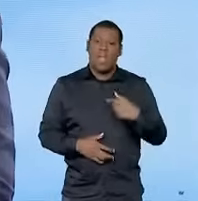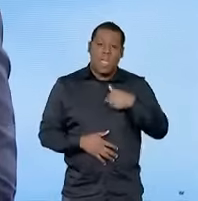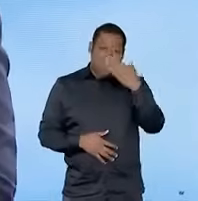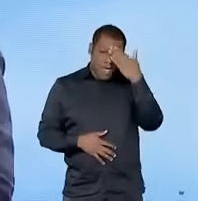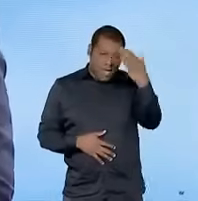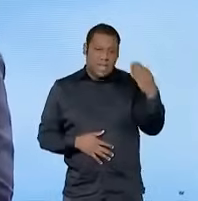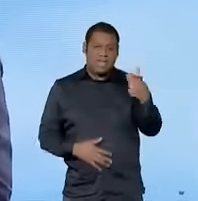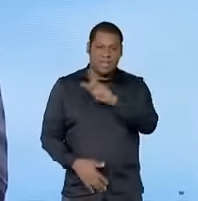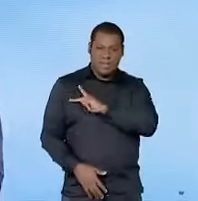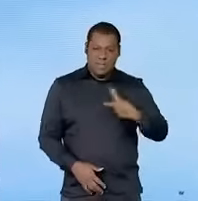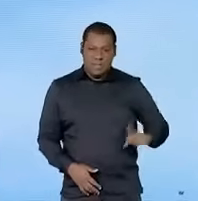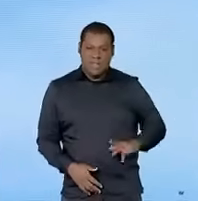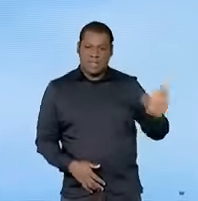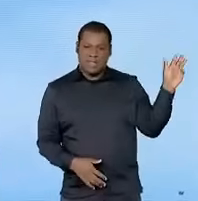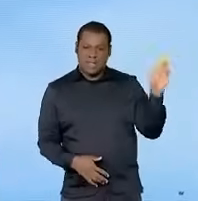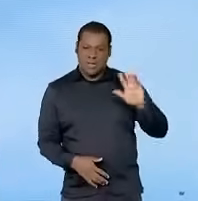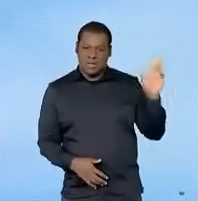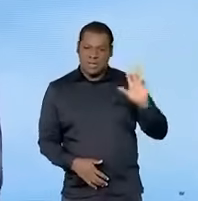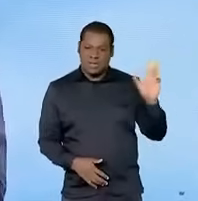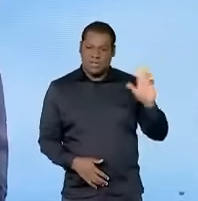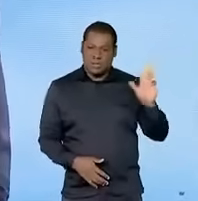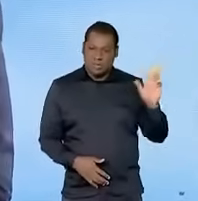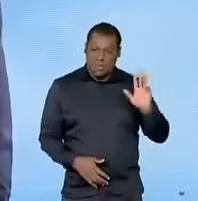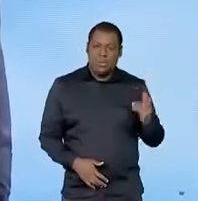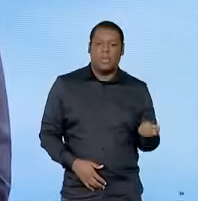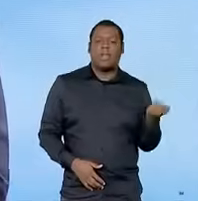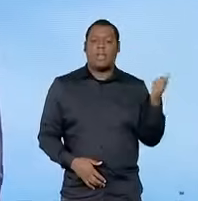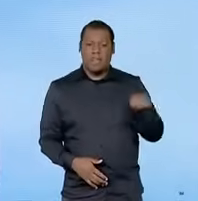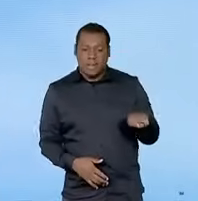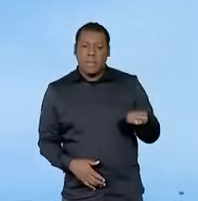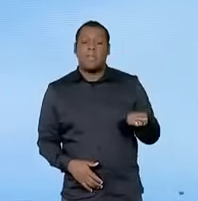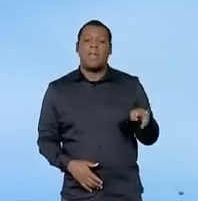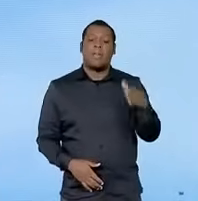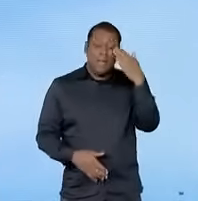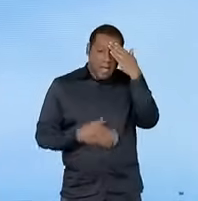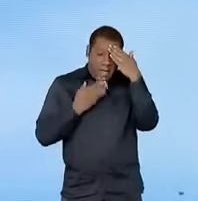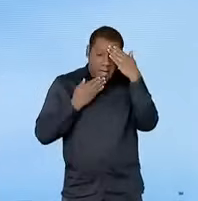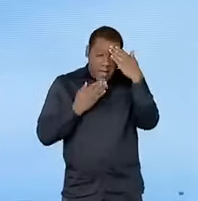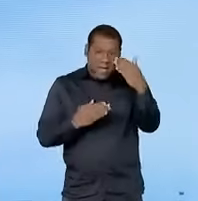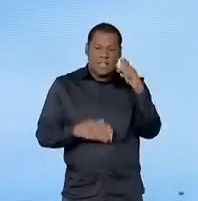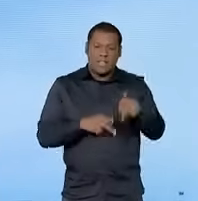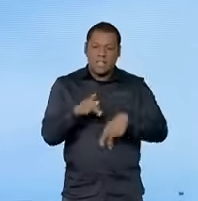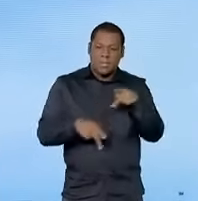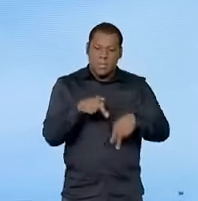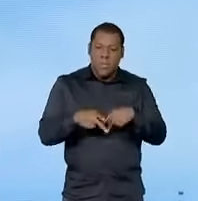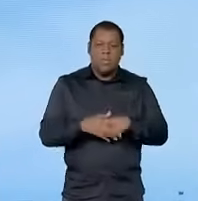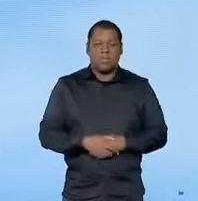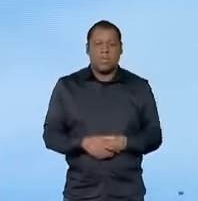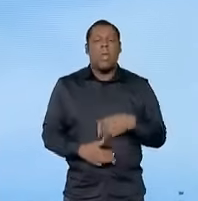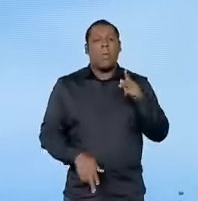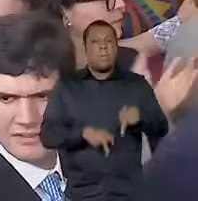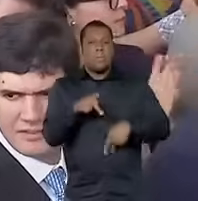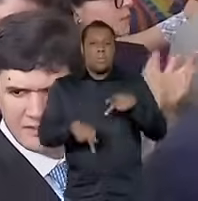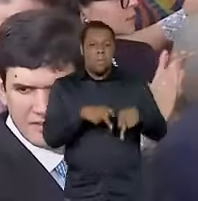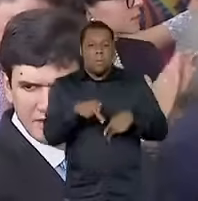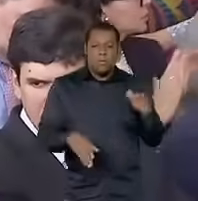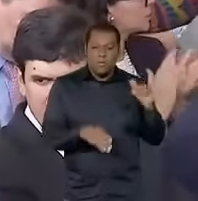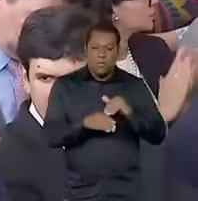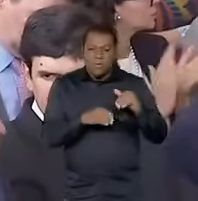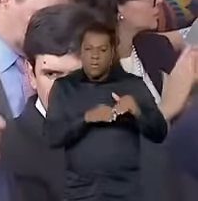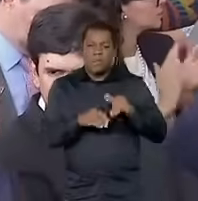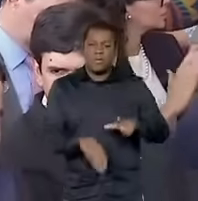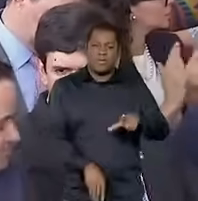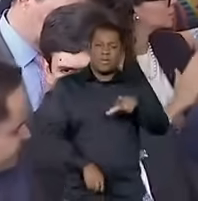disse não ao fim do Minha Casa Minha Vida e disse não ao fim das políticas públicas que trabalham junto às